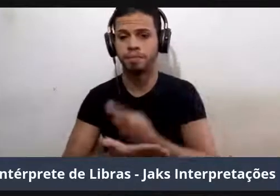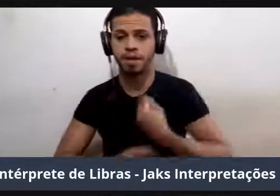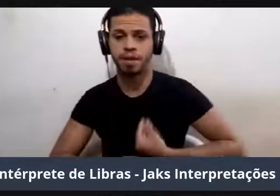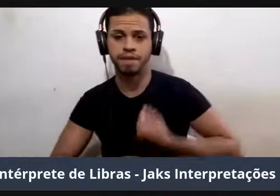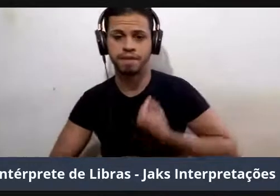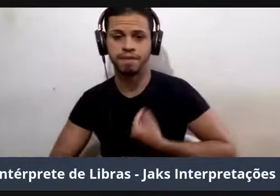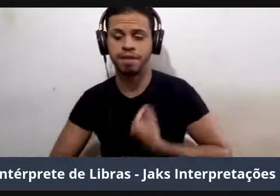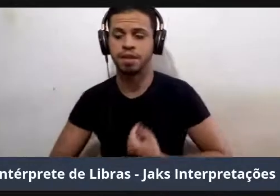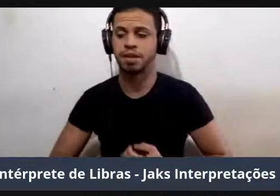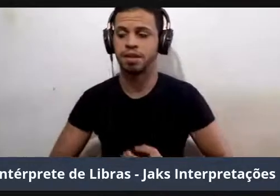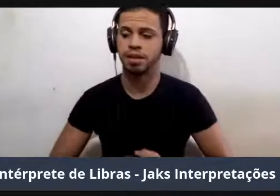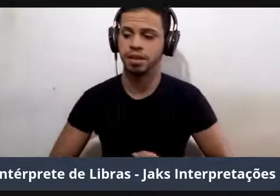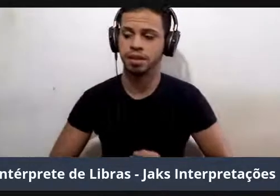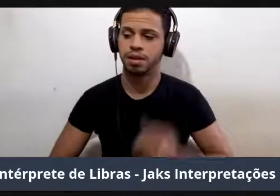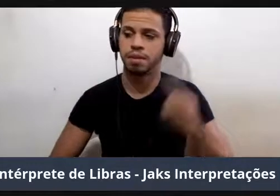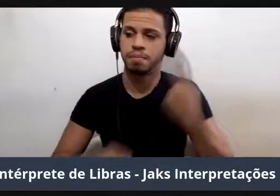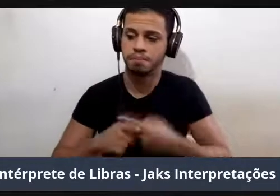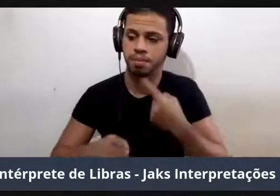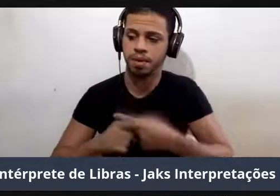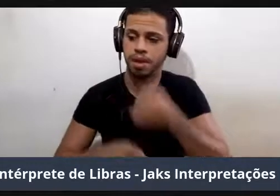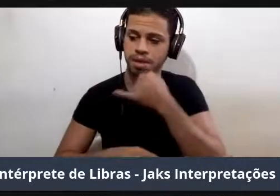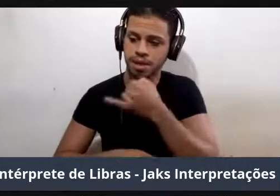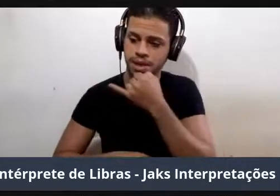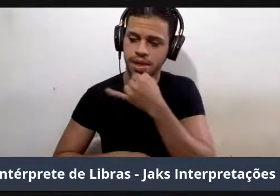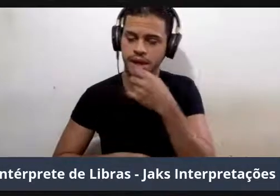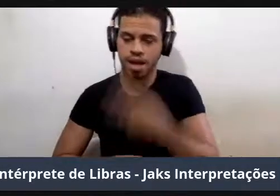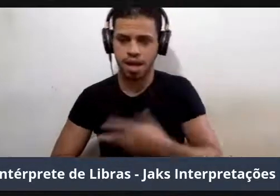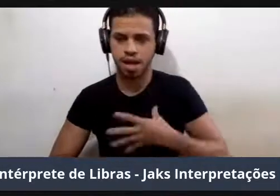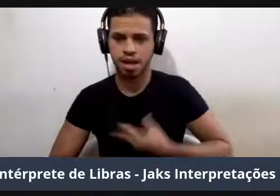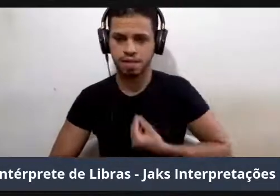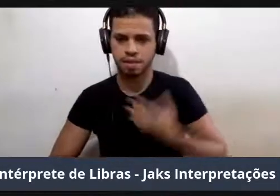Porque aqui na minha aldeia,